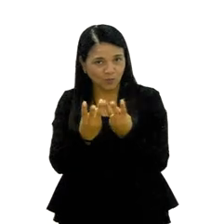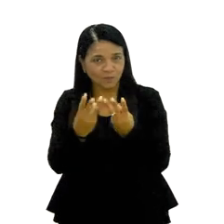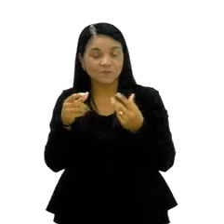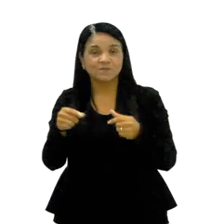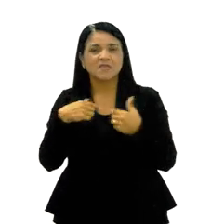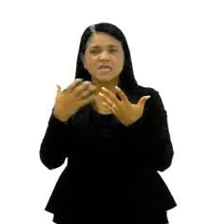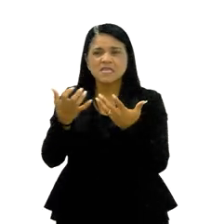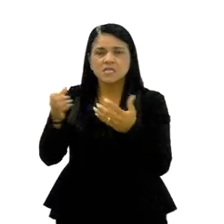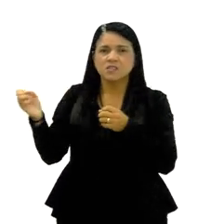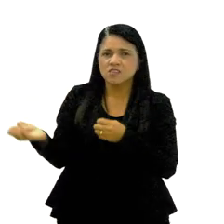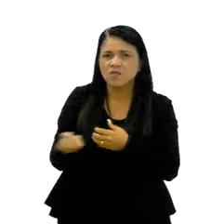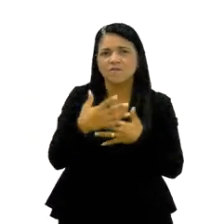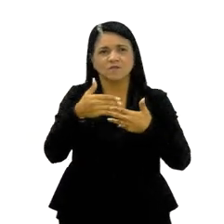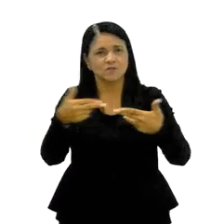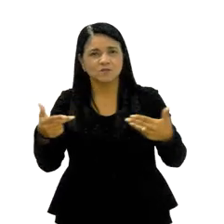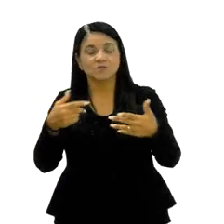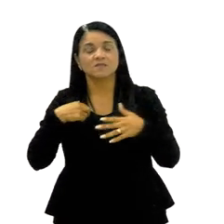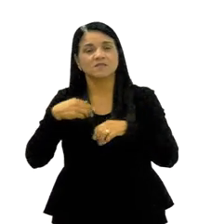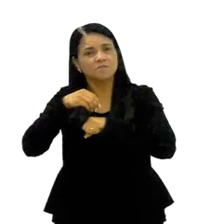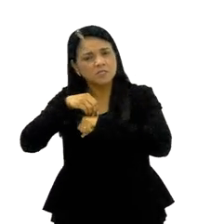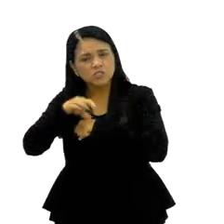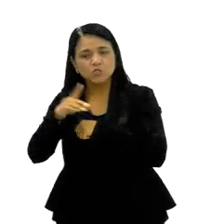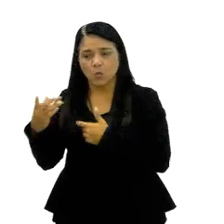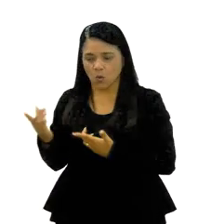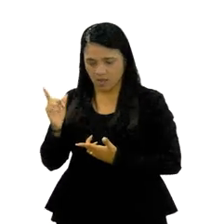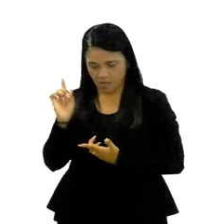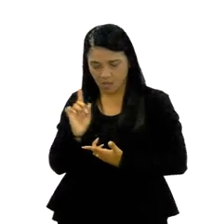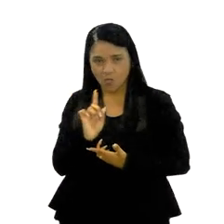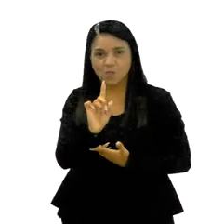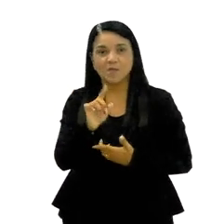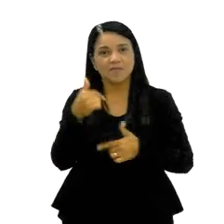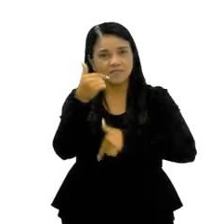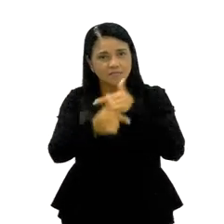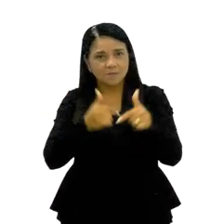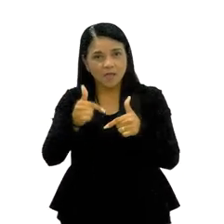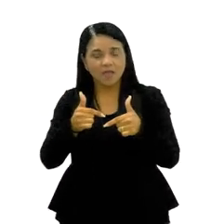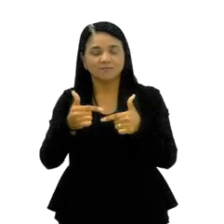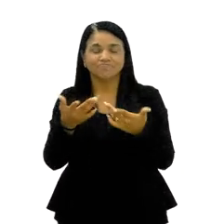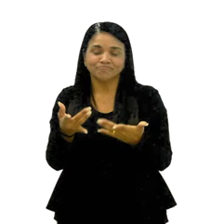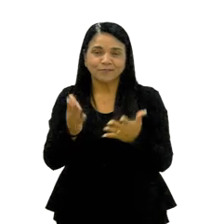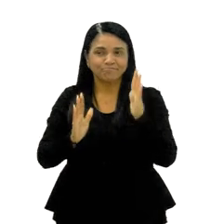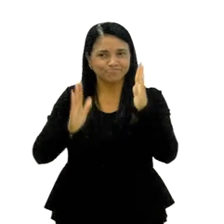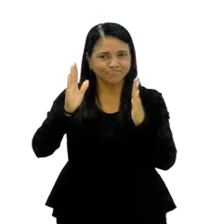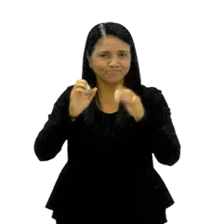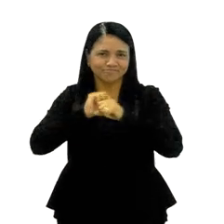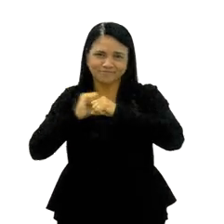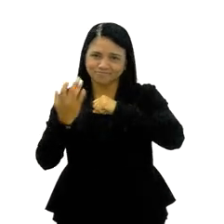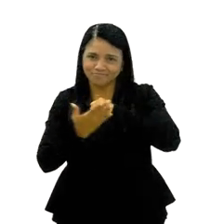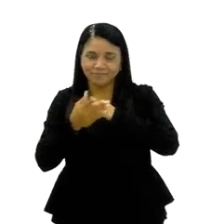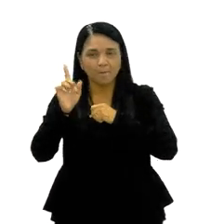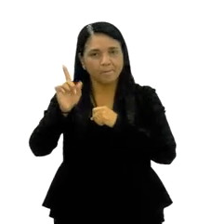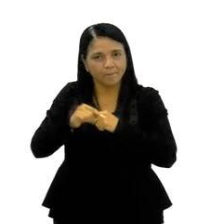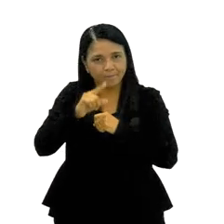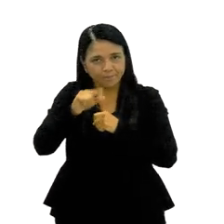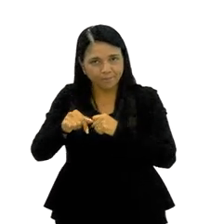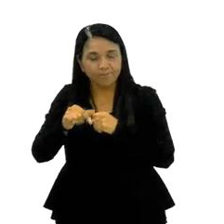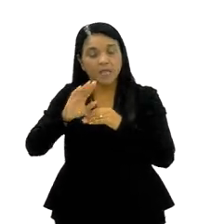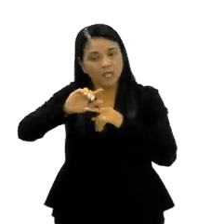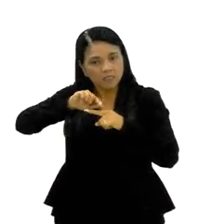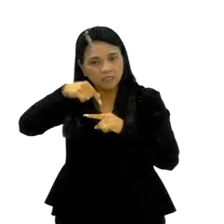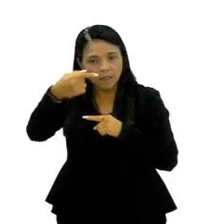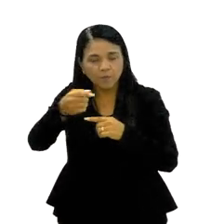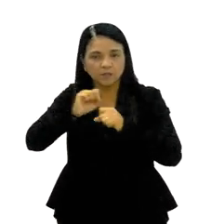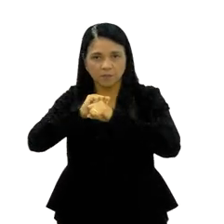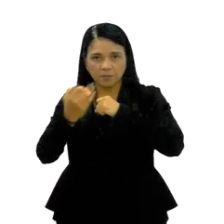queriam novidades, queriam outras pessoas, e aí ele me indicou para fazer esse trabalho. Infelizmente, nós tivemos a pandemia, não pude fazer no período da